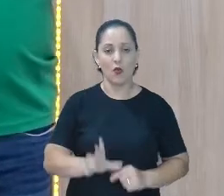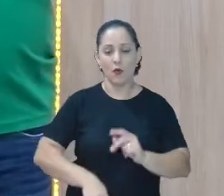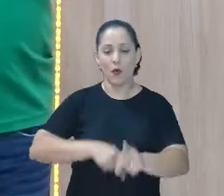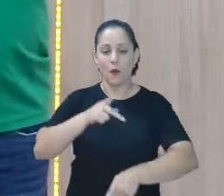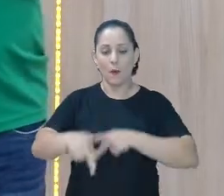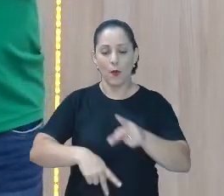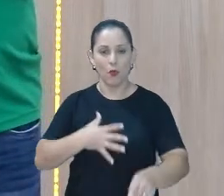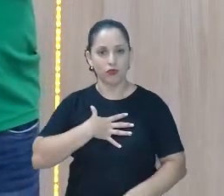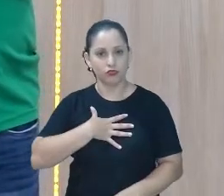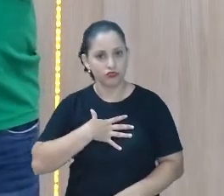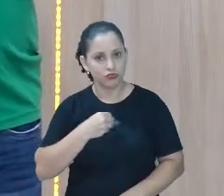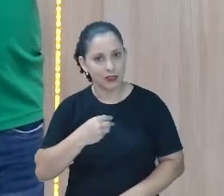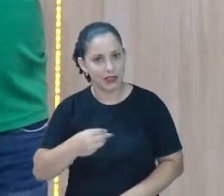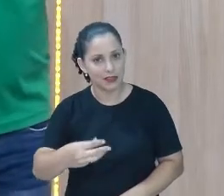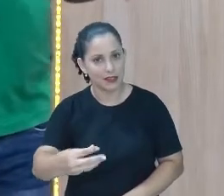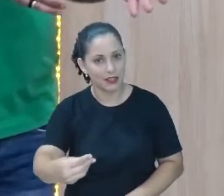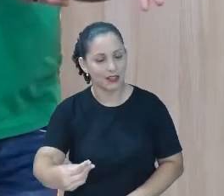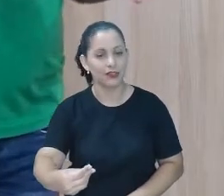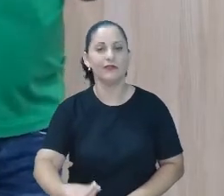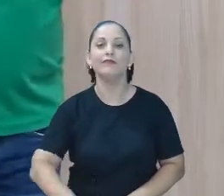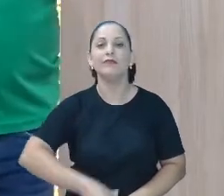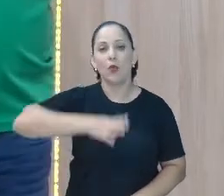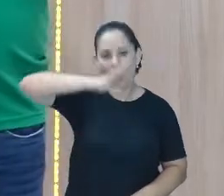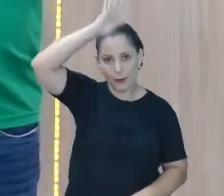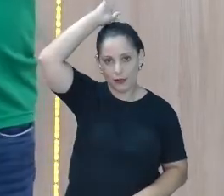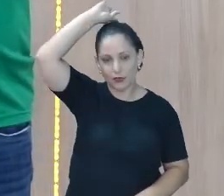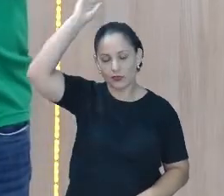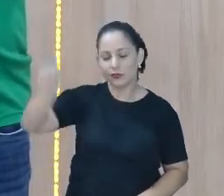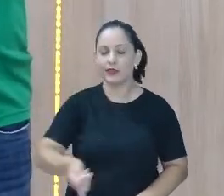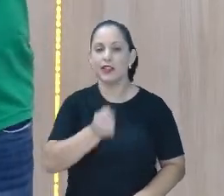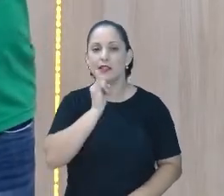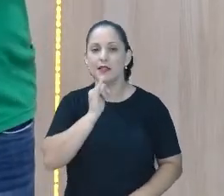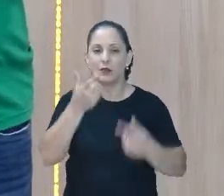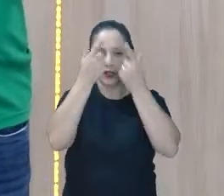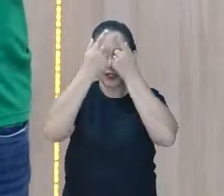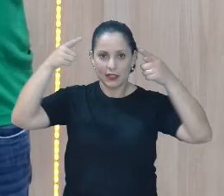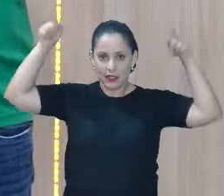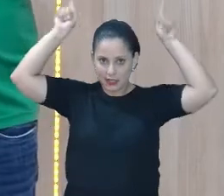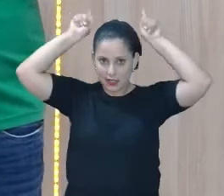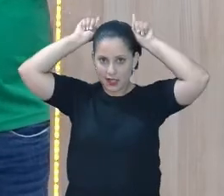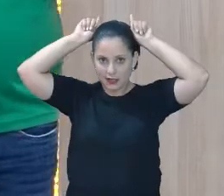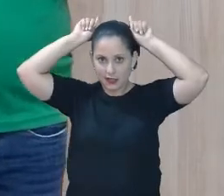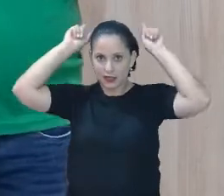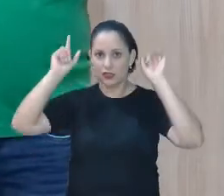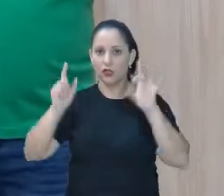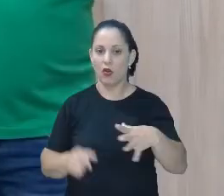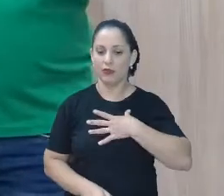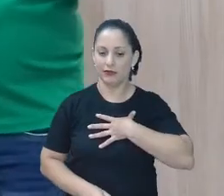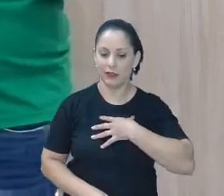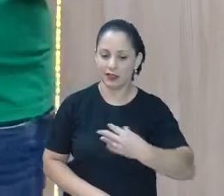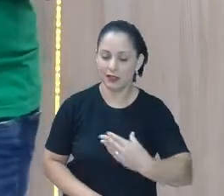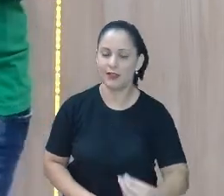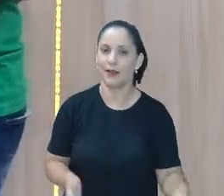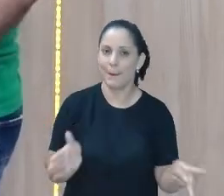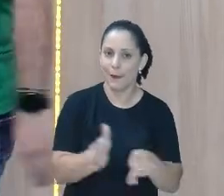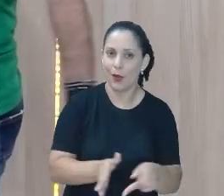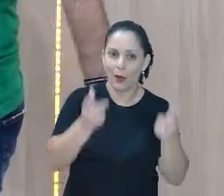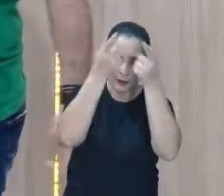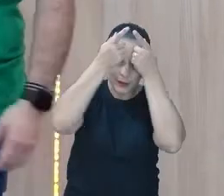diretos de romanos. No caso da Grécia, por exemplo, aos descendentes diretos de gregos. E mais